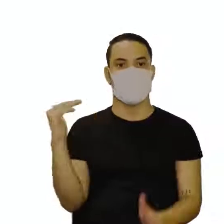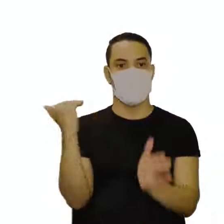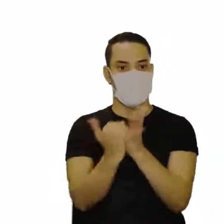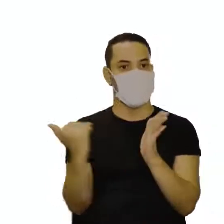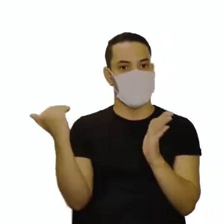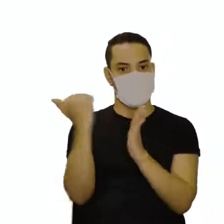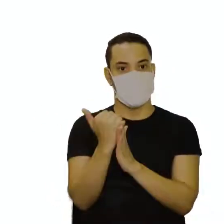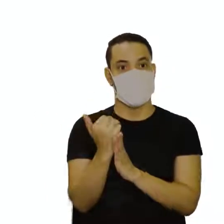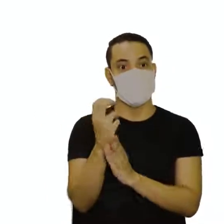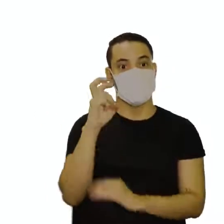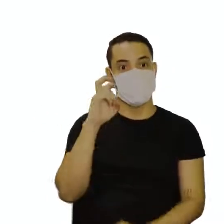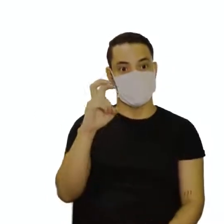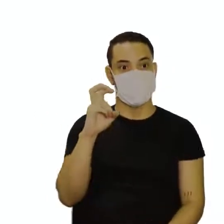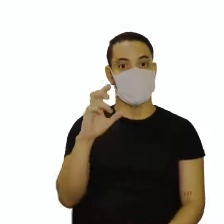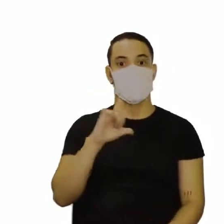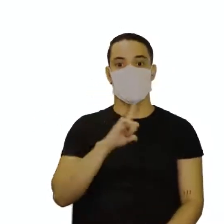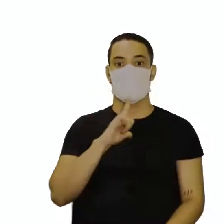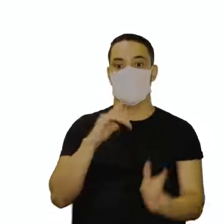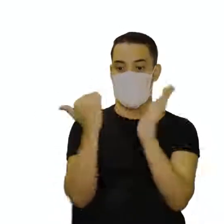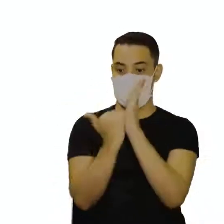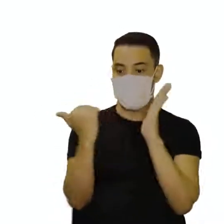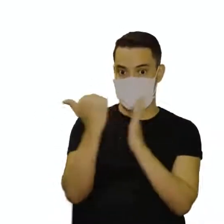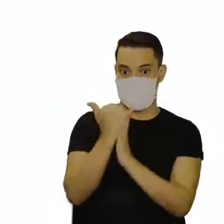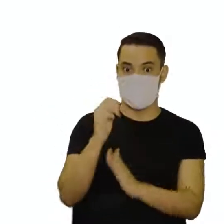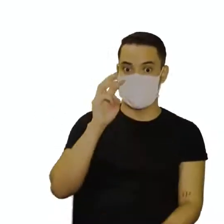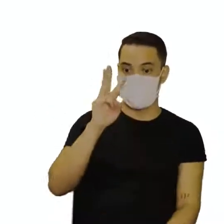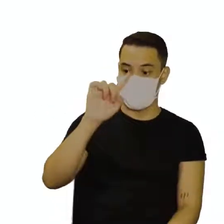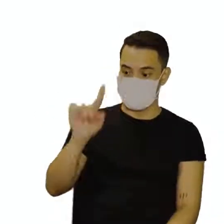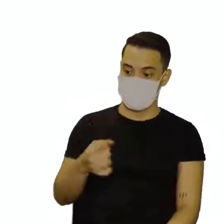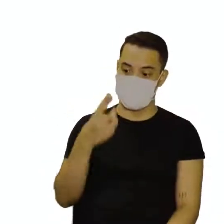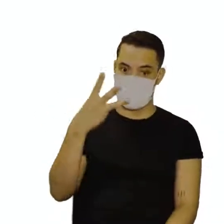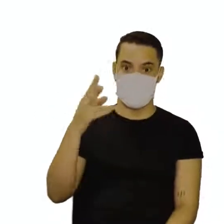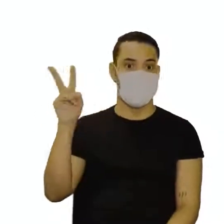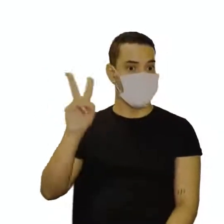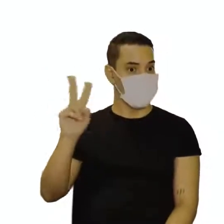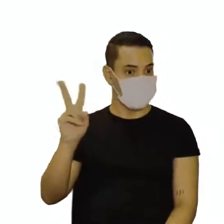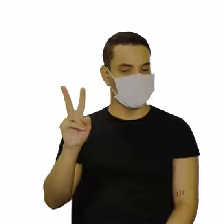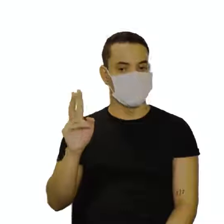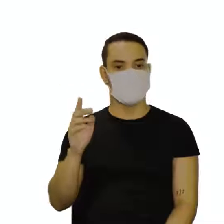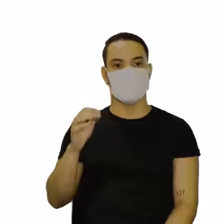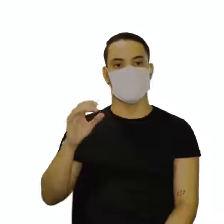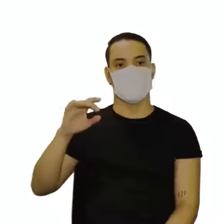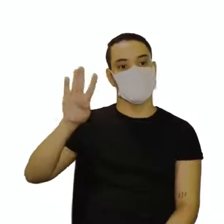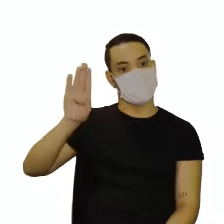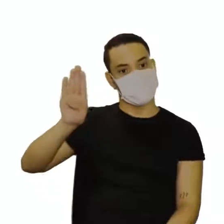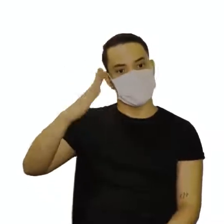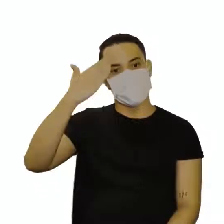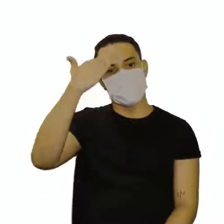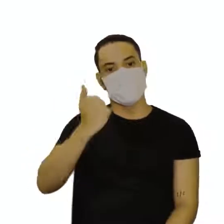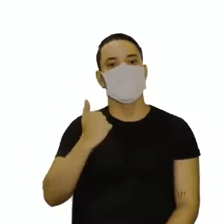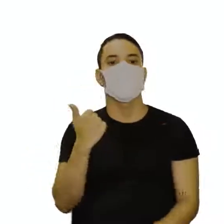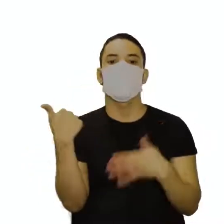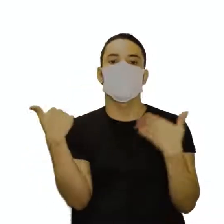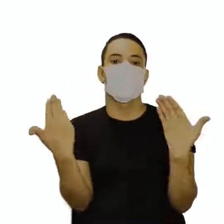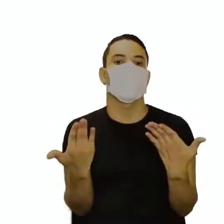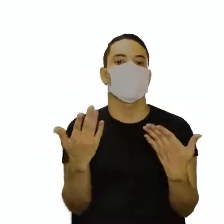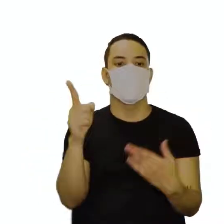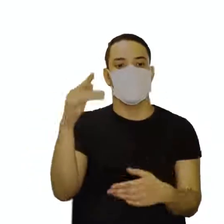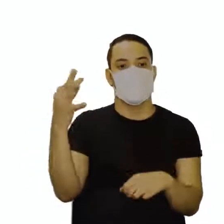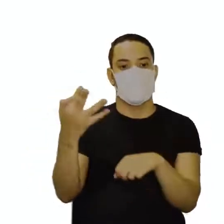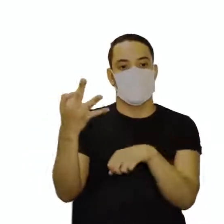um aumento de 3,3 volts. Determine a medida da resistência elétrica do elemento.